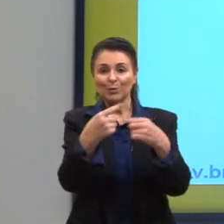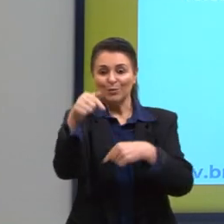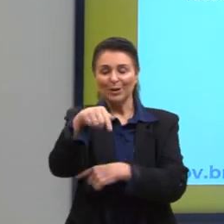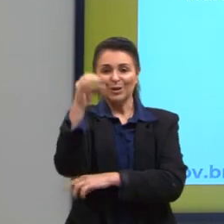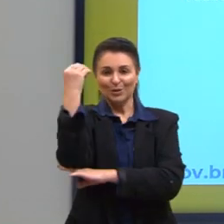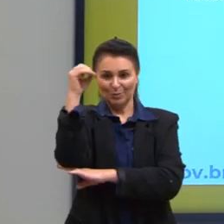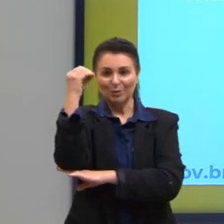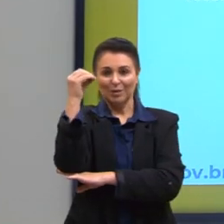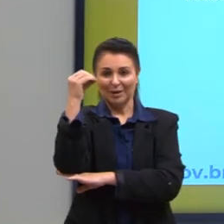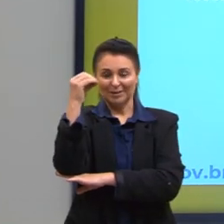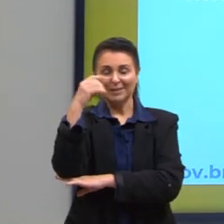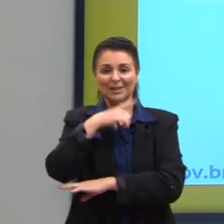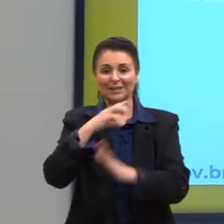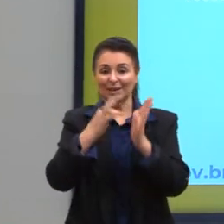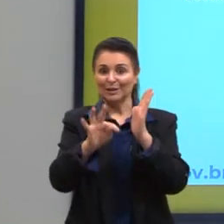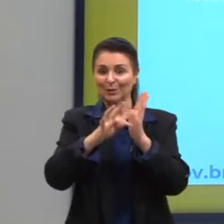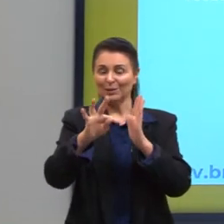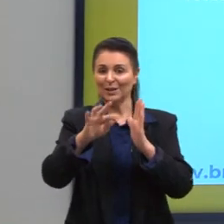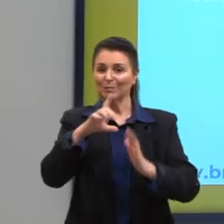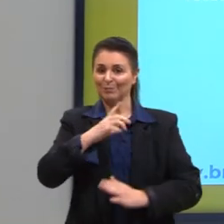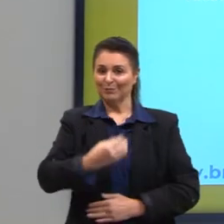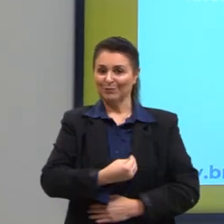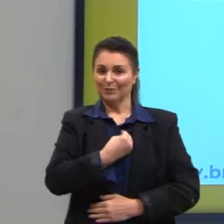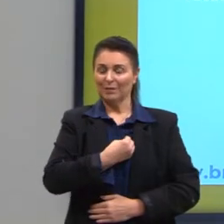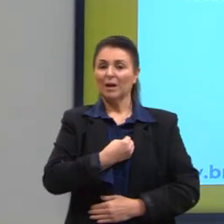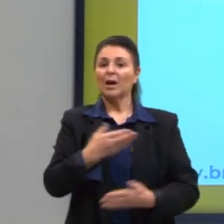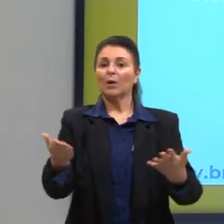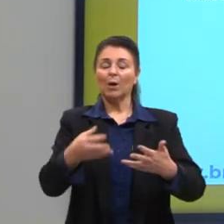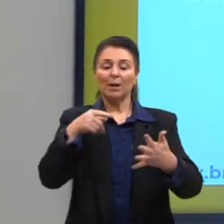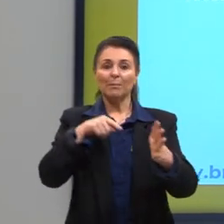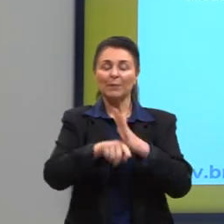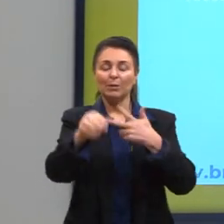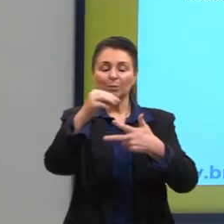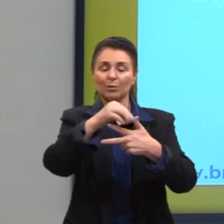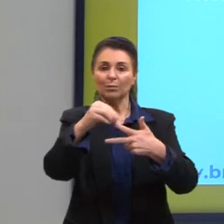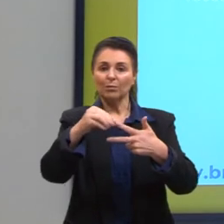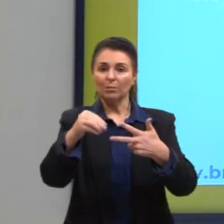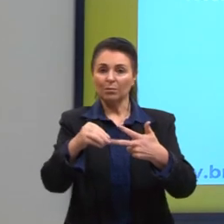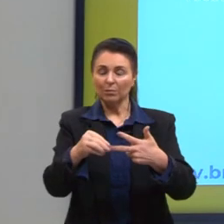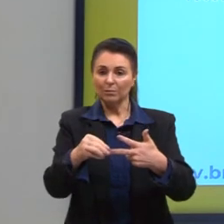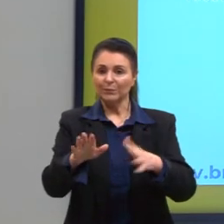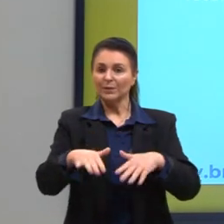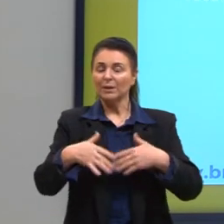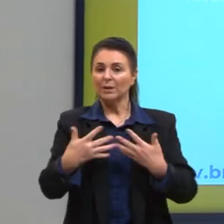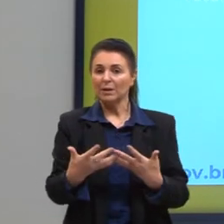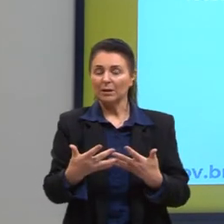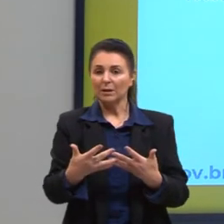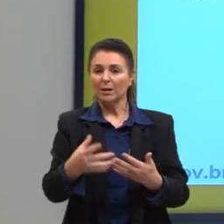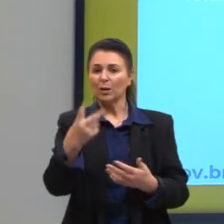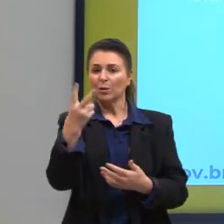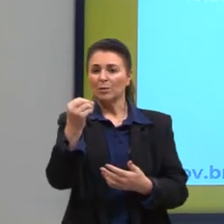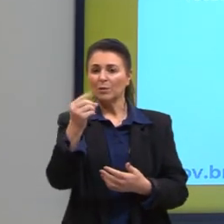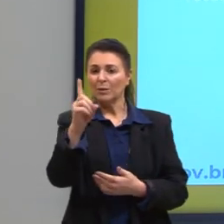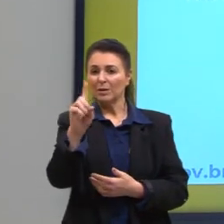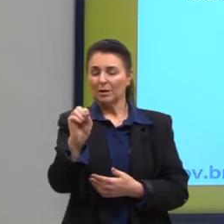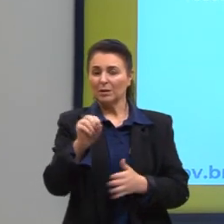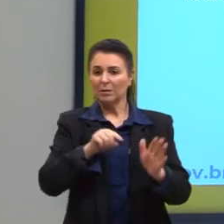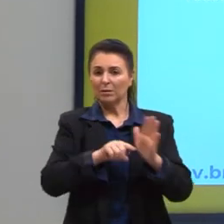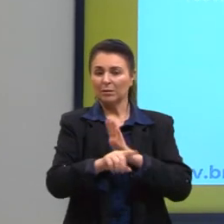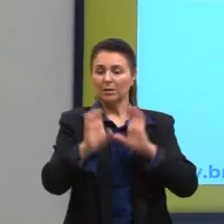músicas aí vamos as nossas questões vamos treinar um pouquinho com hein Olha só então é só dois viesse